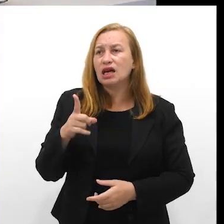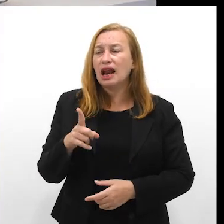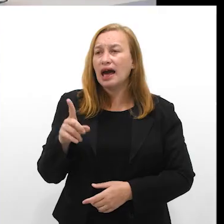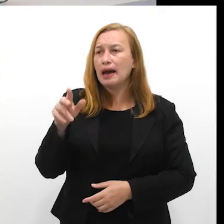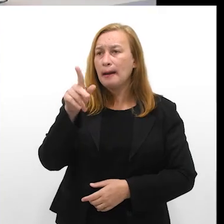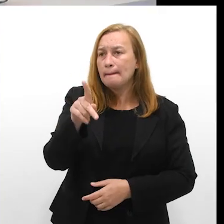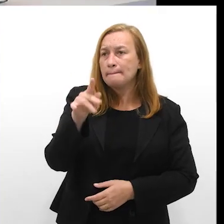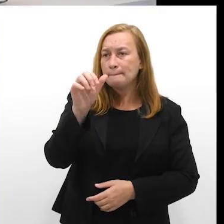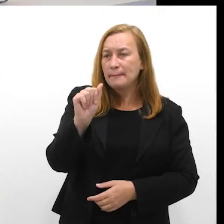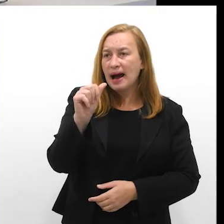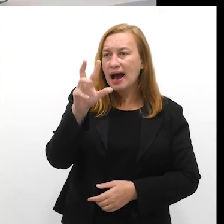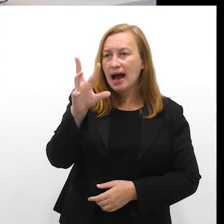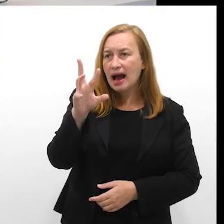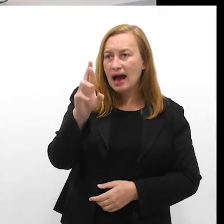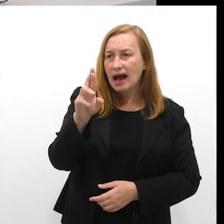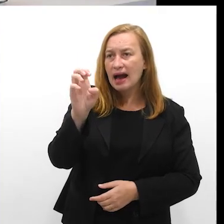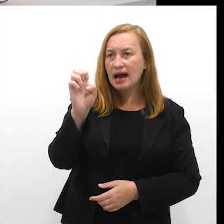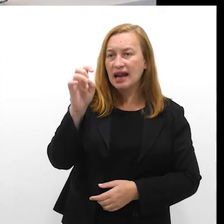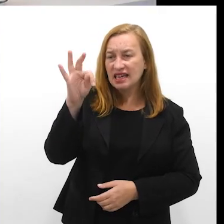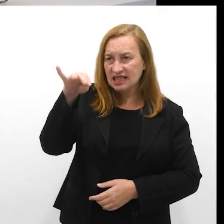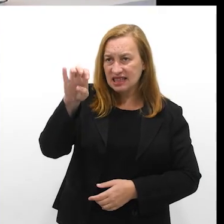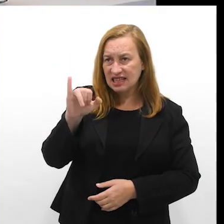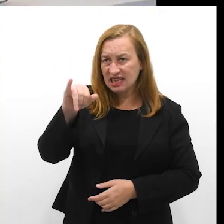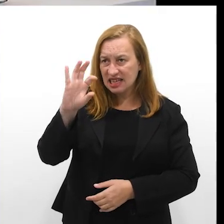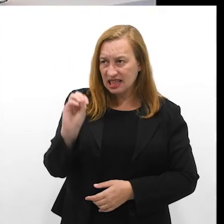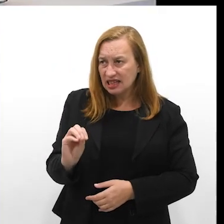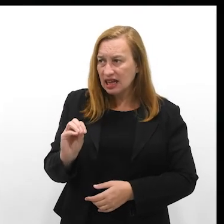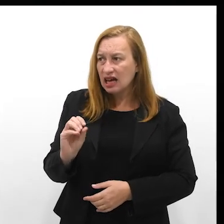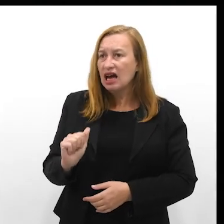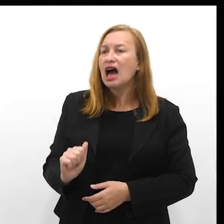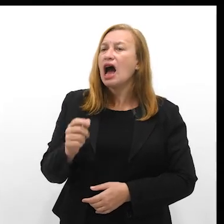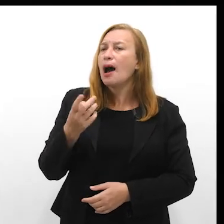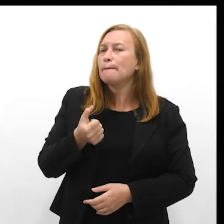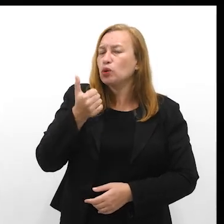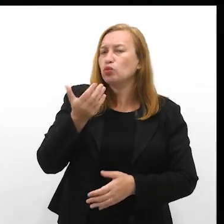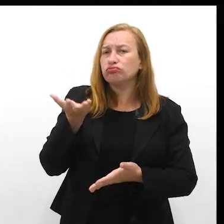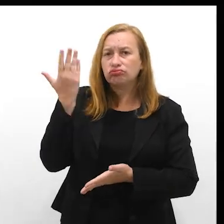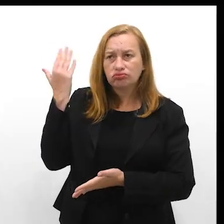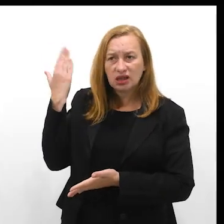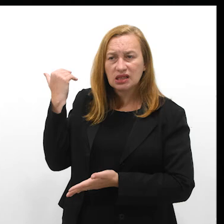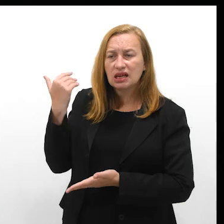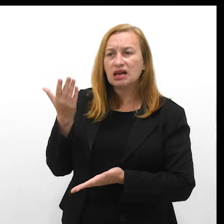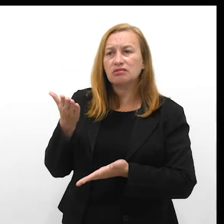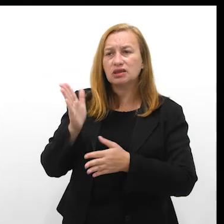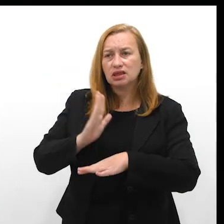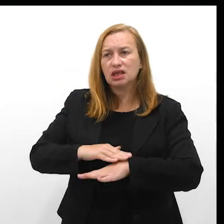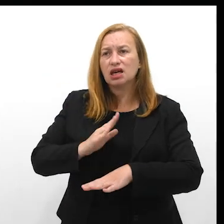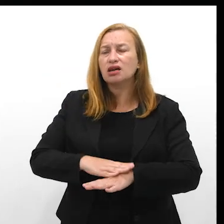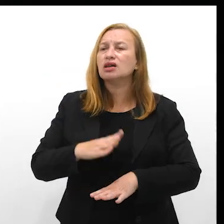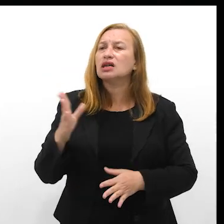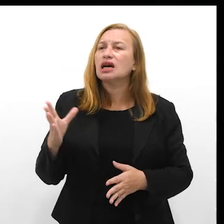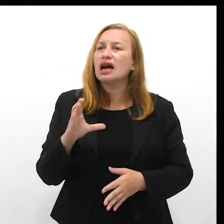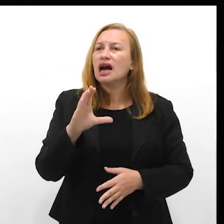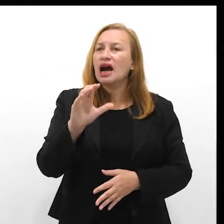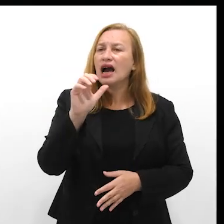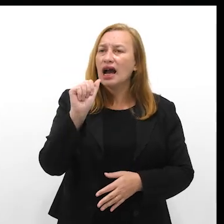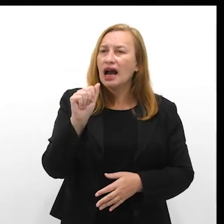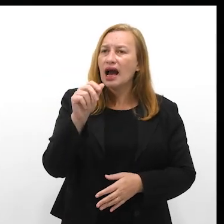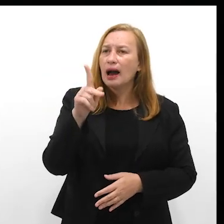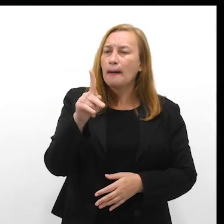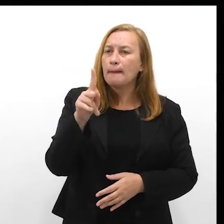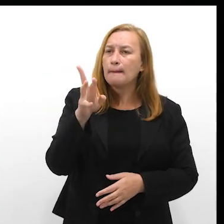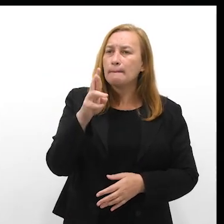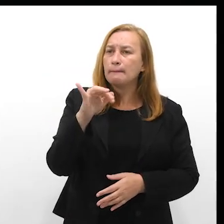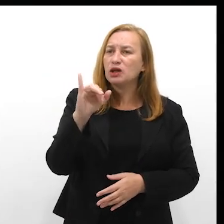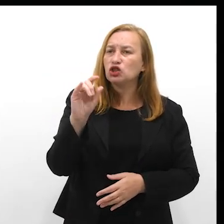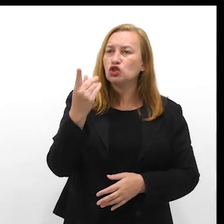sabe? Porque lá em Parintins, até pouco tempo atrás, não sei se eles continuam mantendo esse padrão, tanto Garantido quanto Caprichoso,